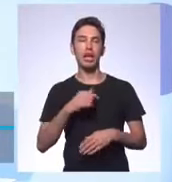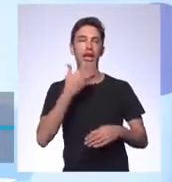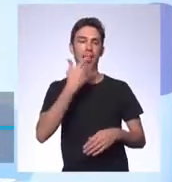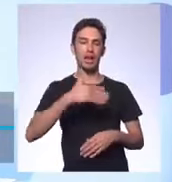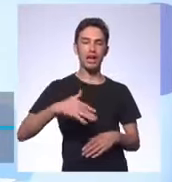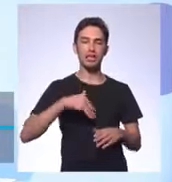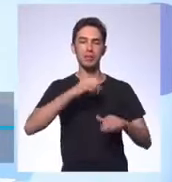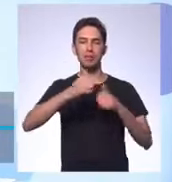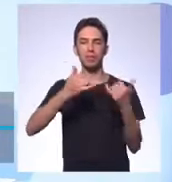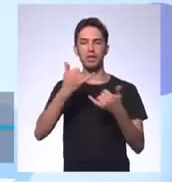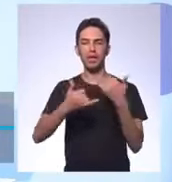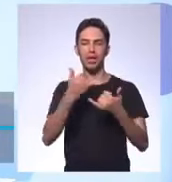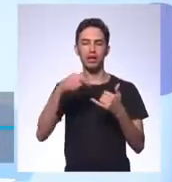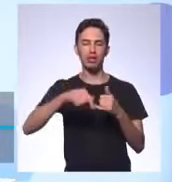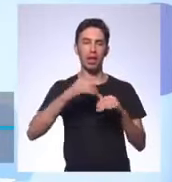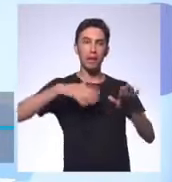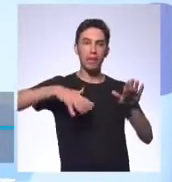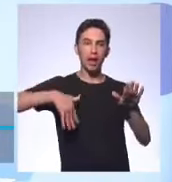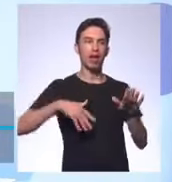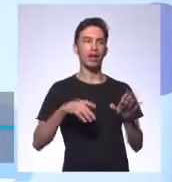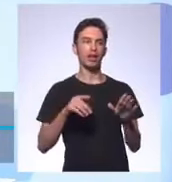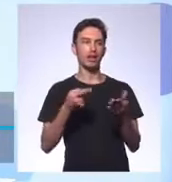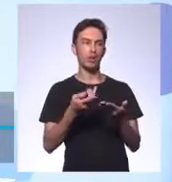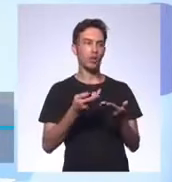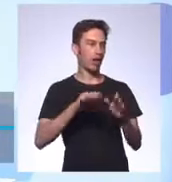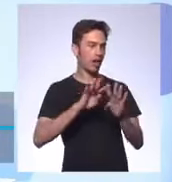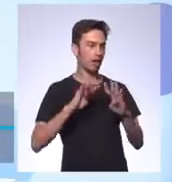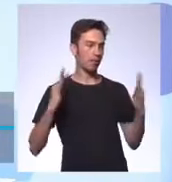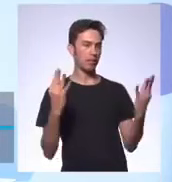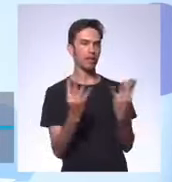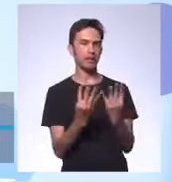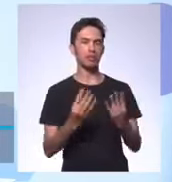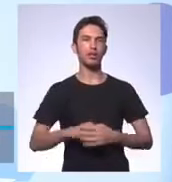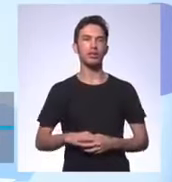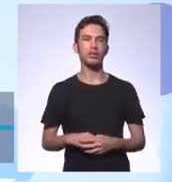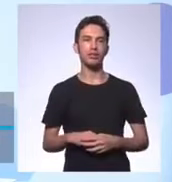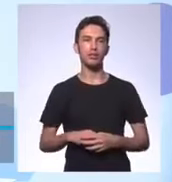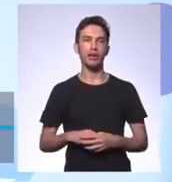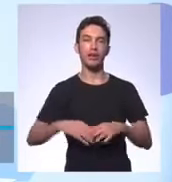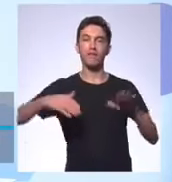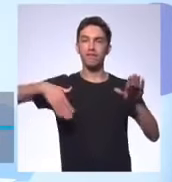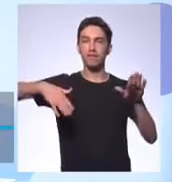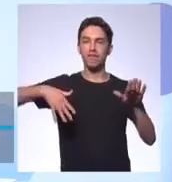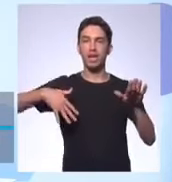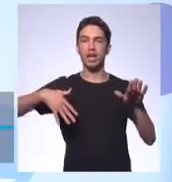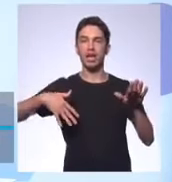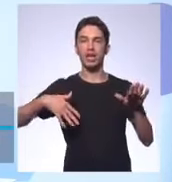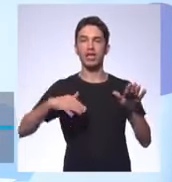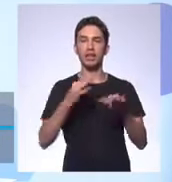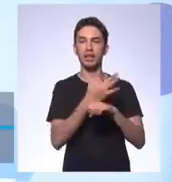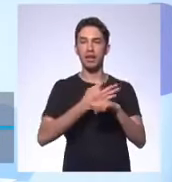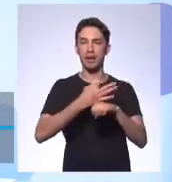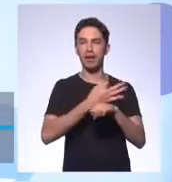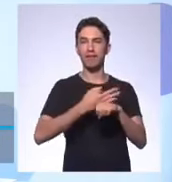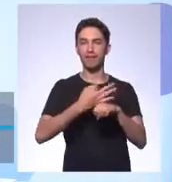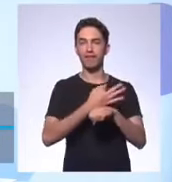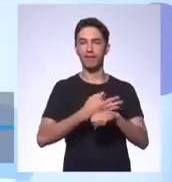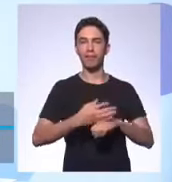plena pandemia. Ok. O aluno Samuel: férias na praia.